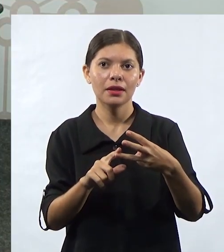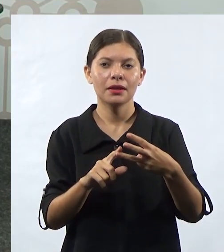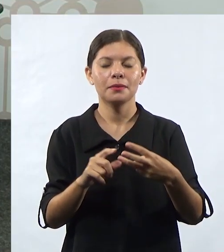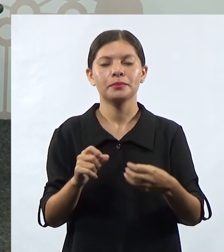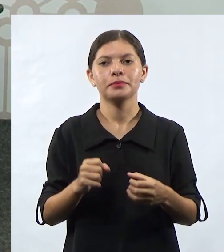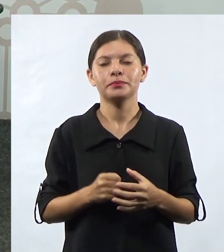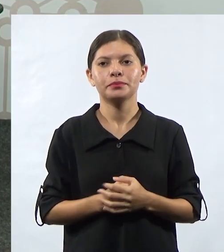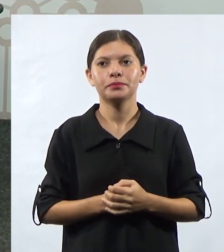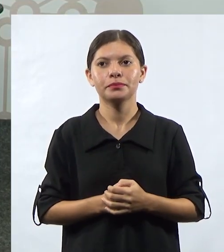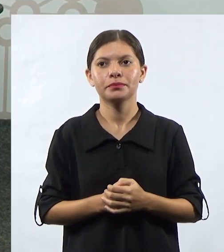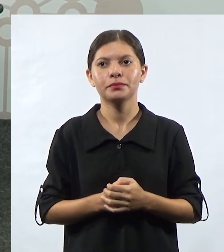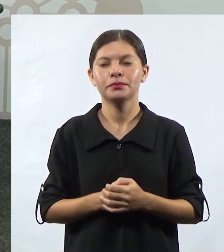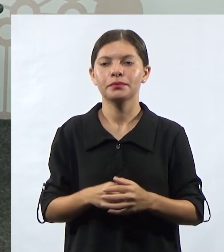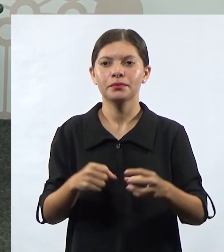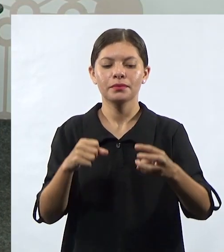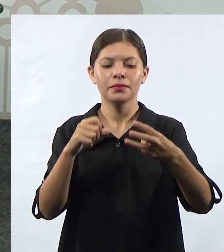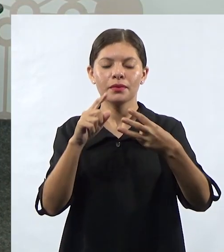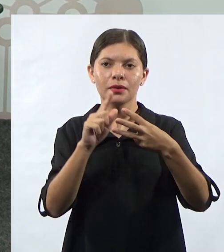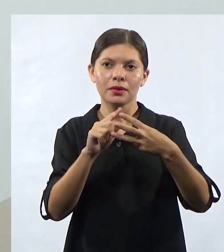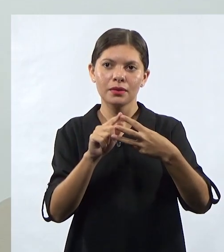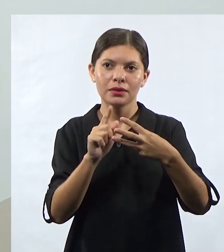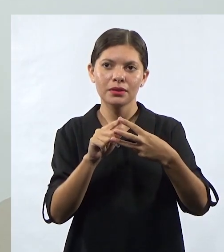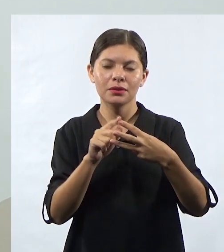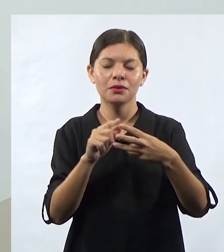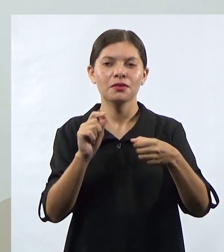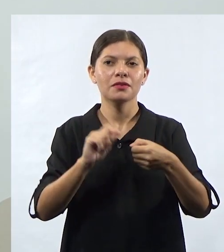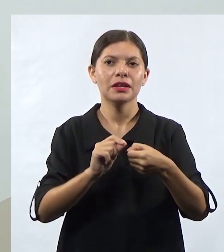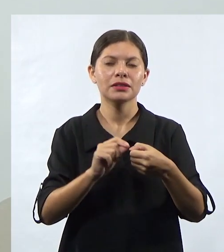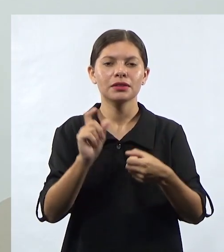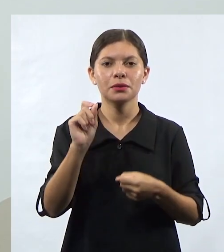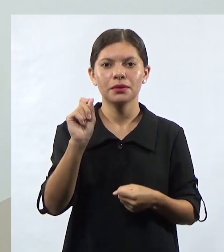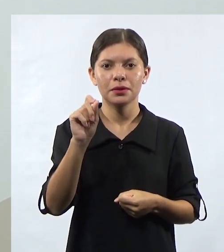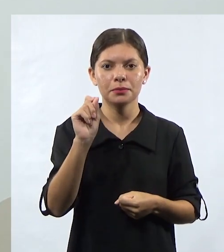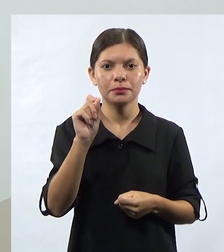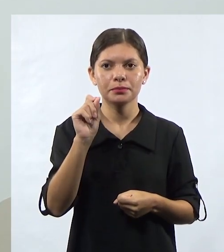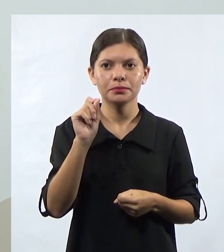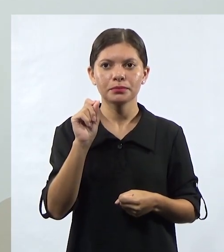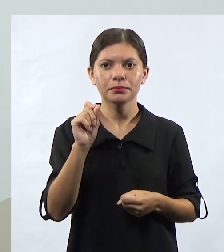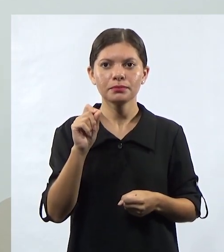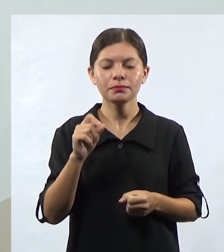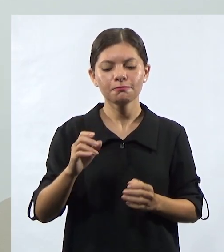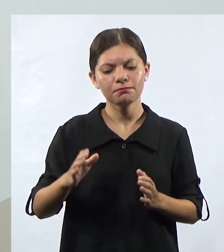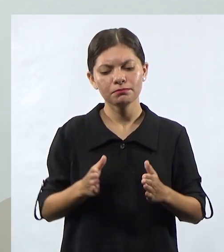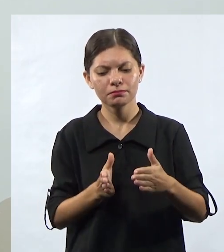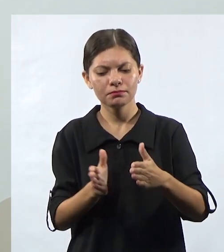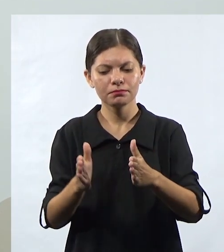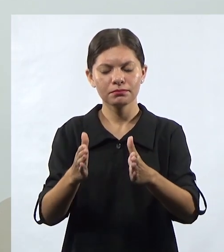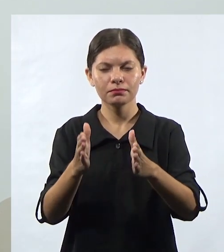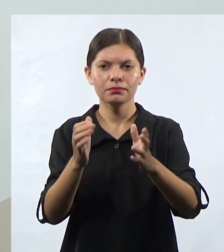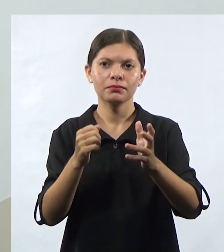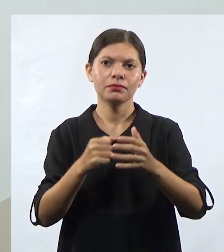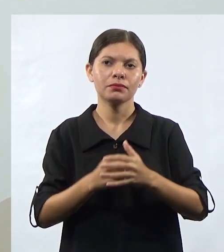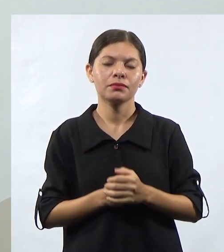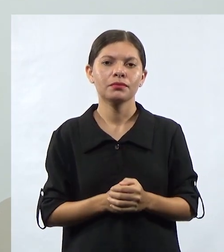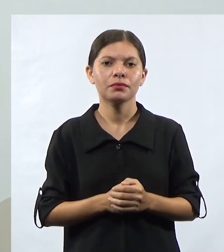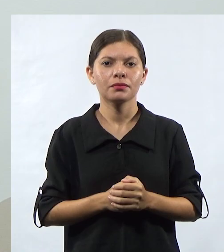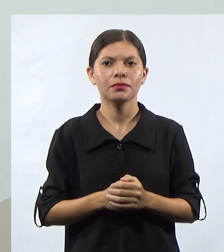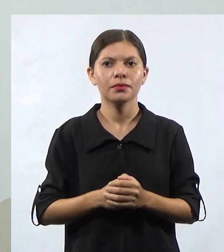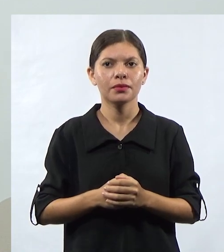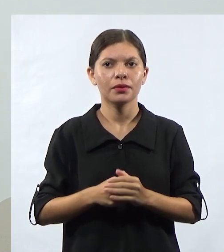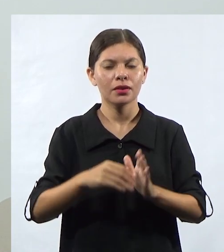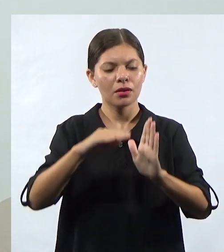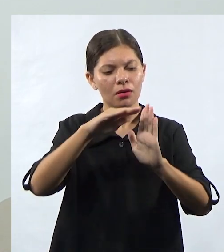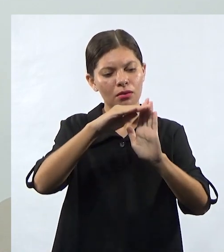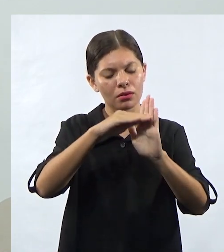Então, falando dos papéis, o que o moderador tem que fazer? O moderador, ele vai conduzir o grupo. Então, ele tem que elaborar um roteiro